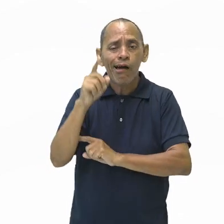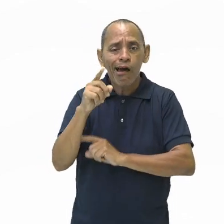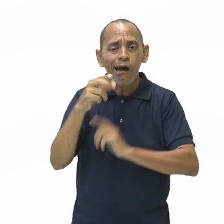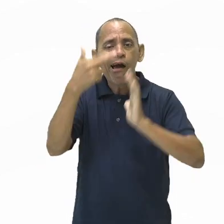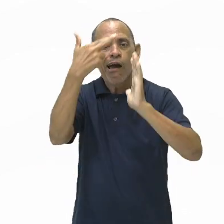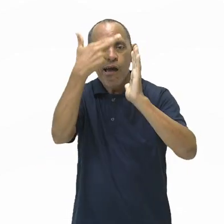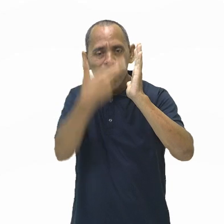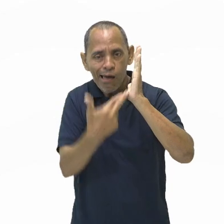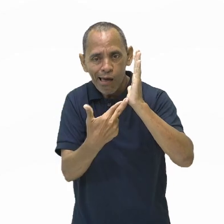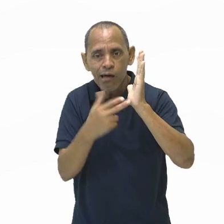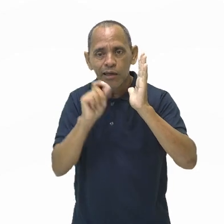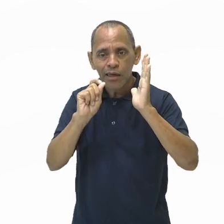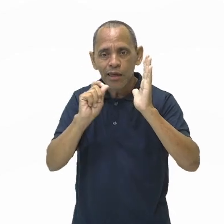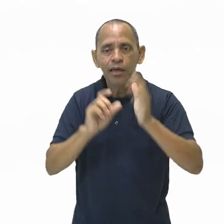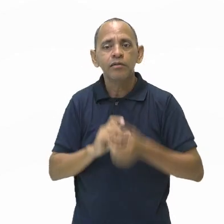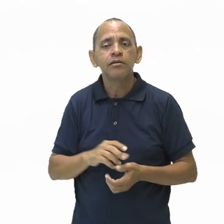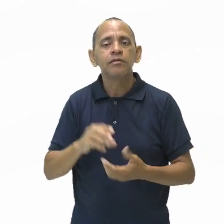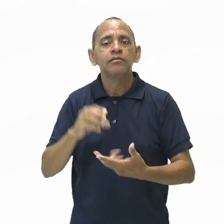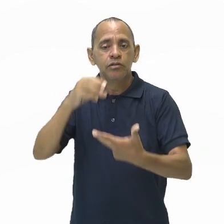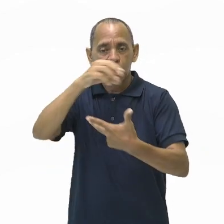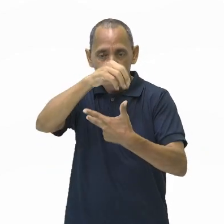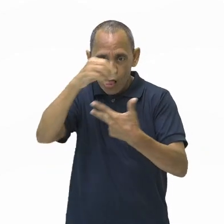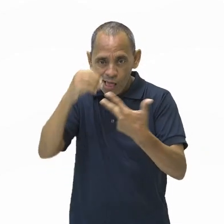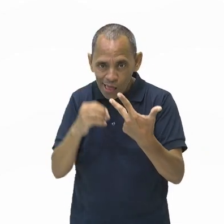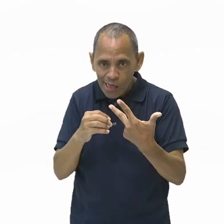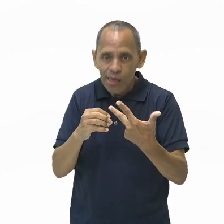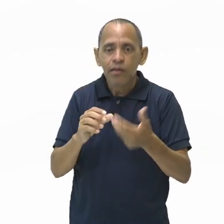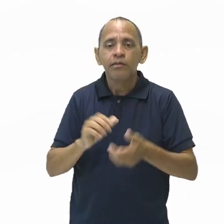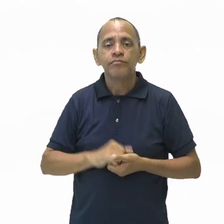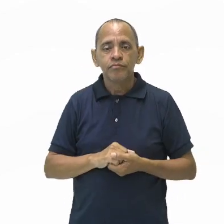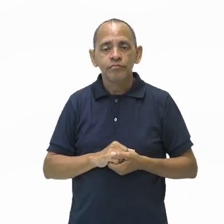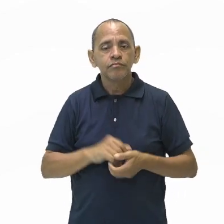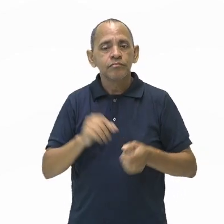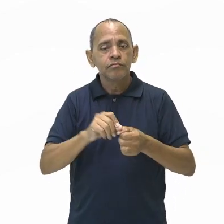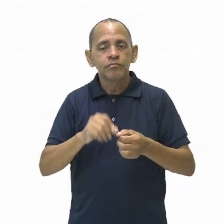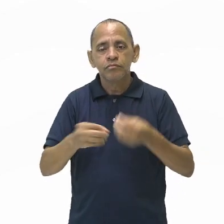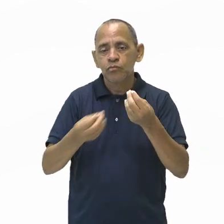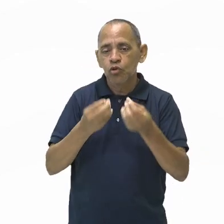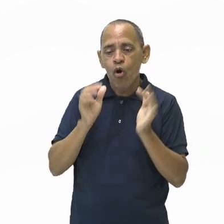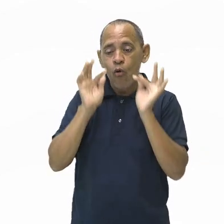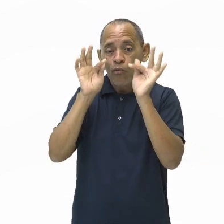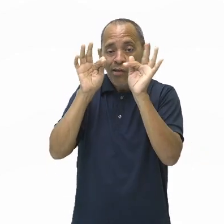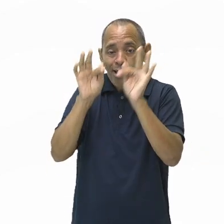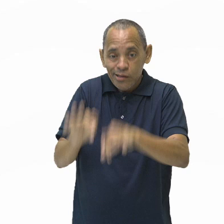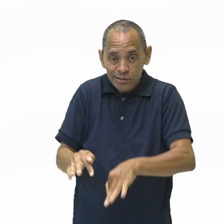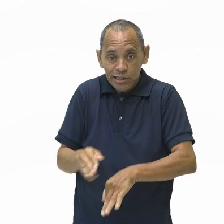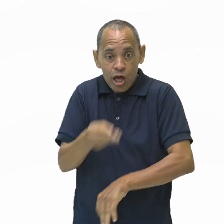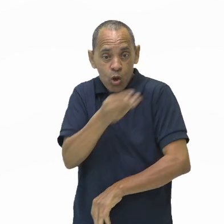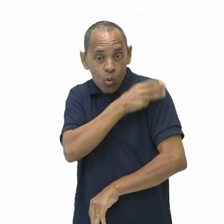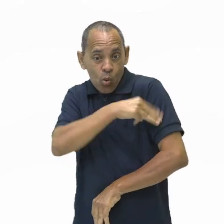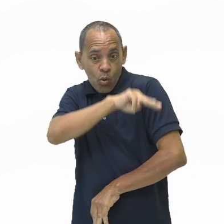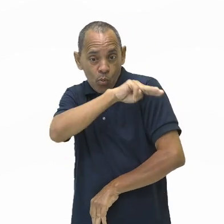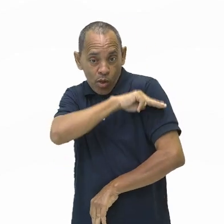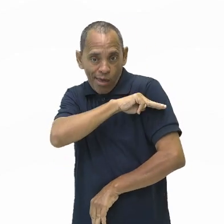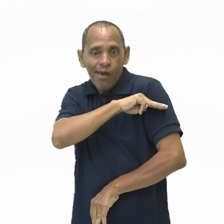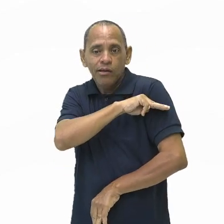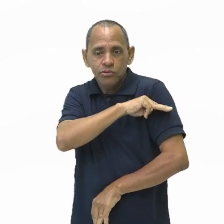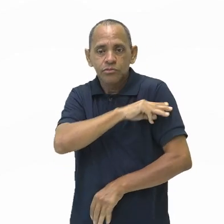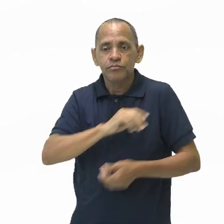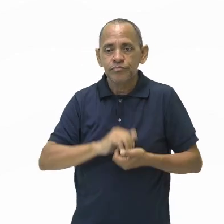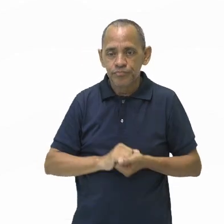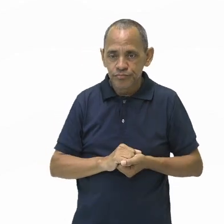do Enem, né? Que aí nós vamos fazer, então, quando finalizarmos o nosso ensino médio. Os alunos da terceira